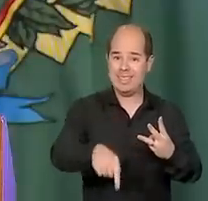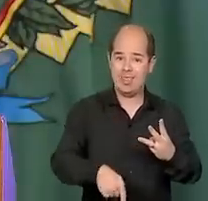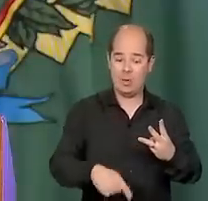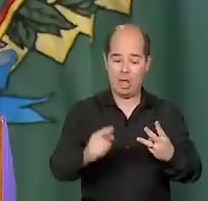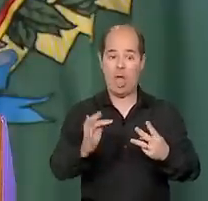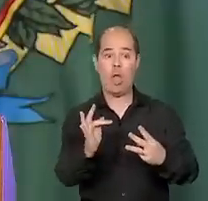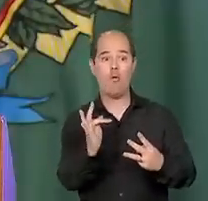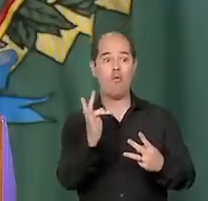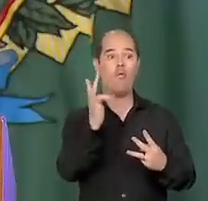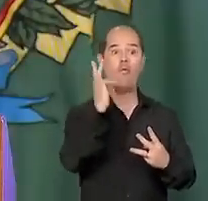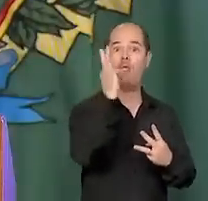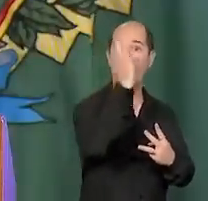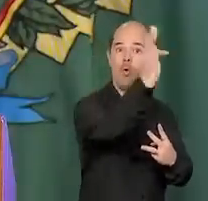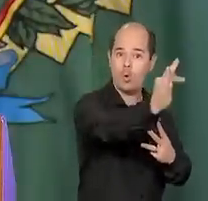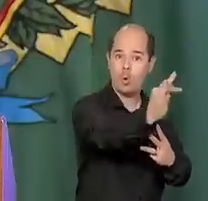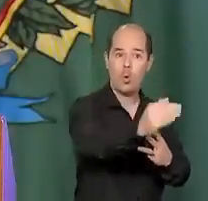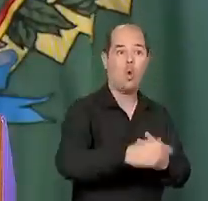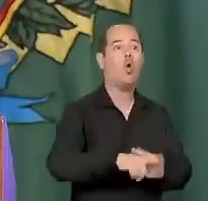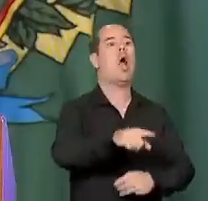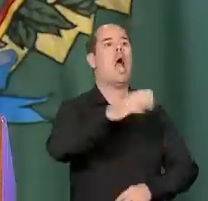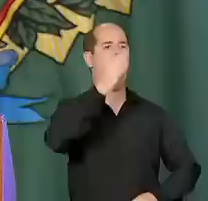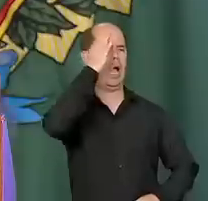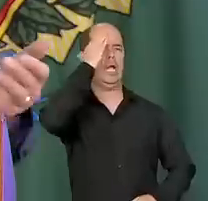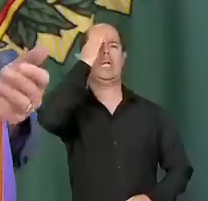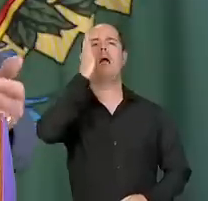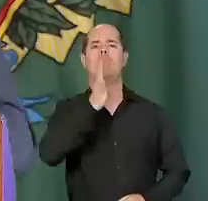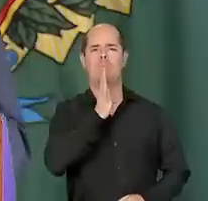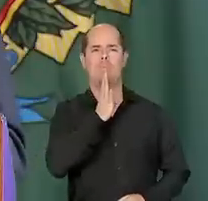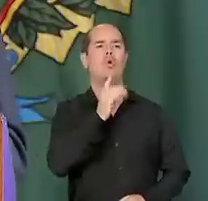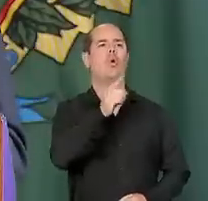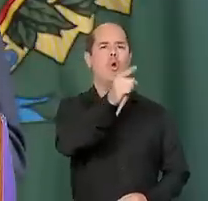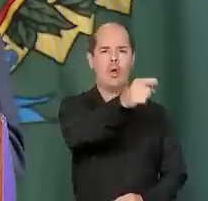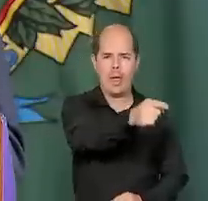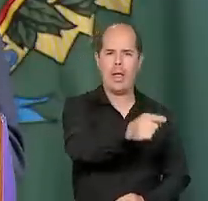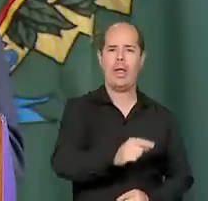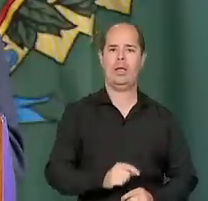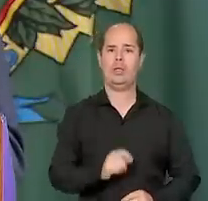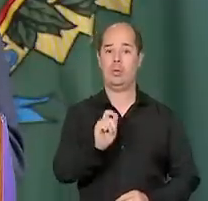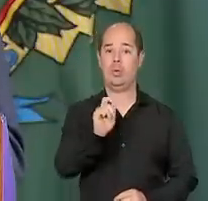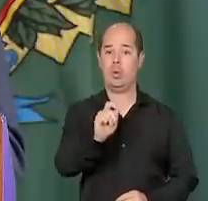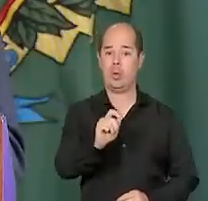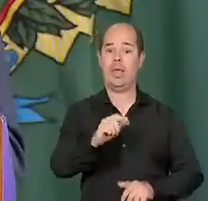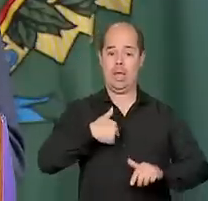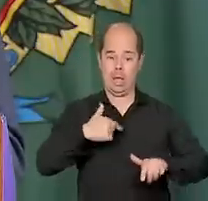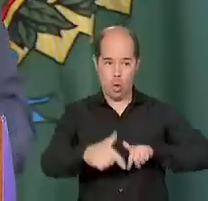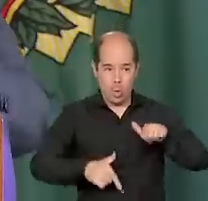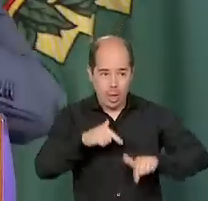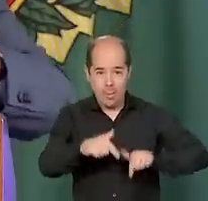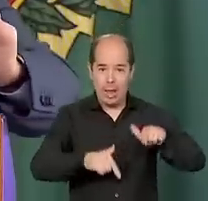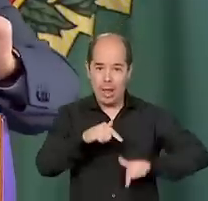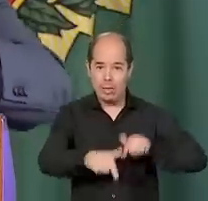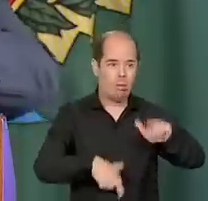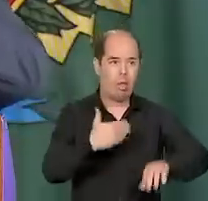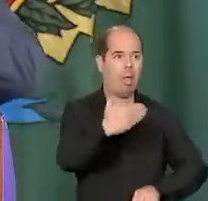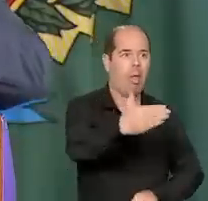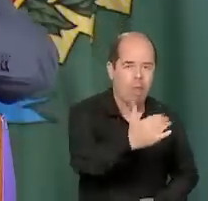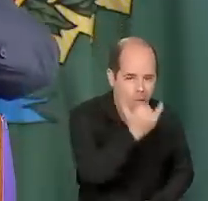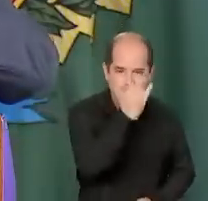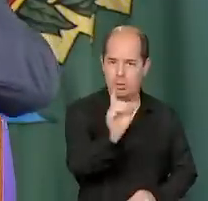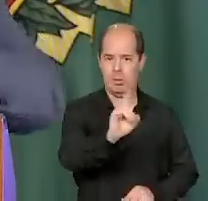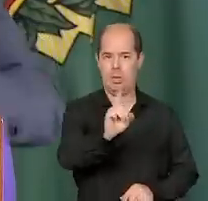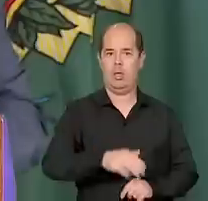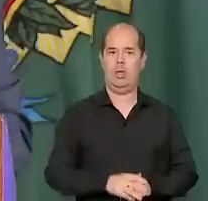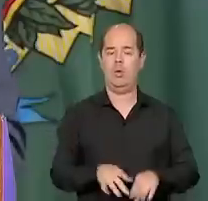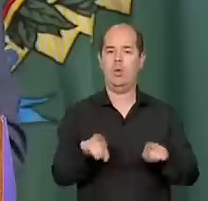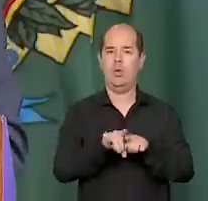previsíveis aos olhos tanto do trabalhador quanto do investidor. Isso eu dizia durante